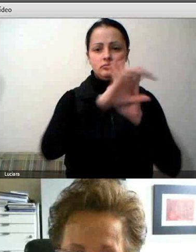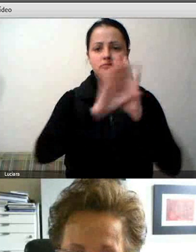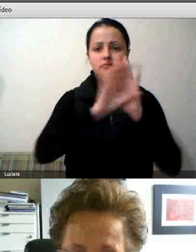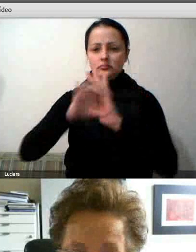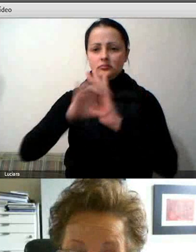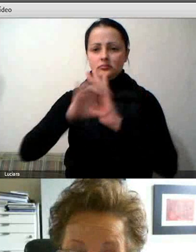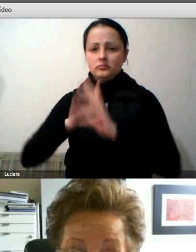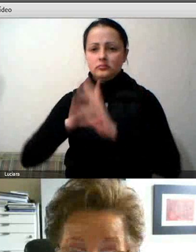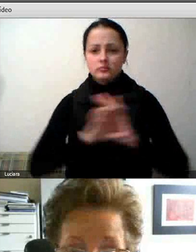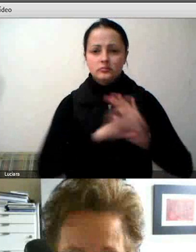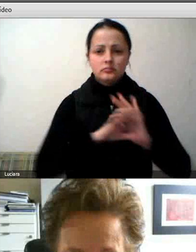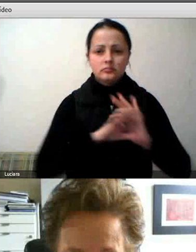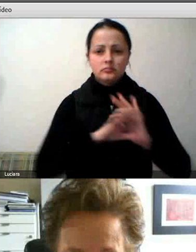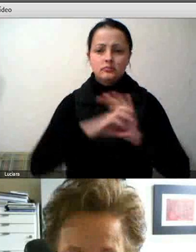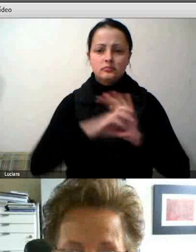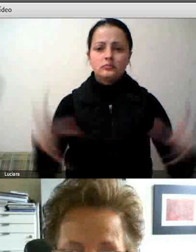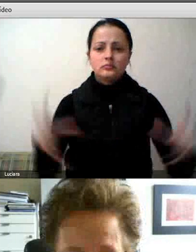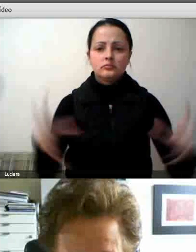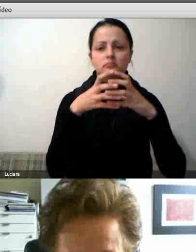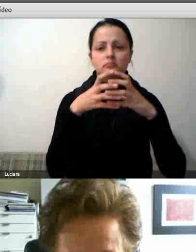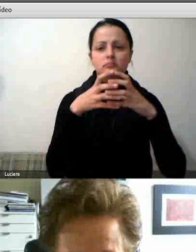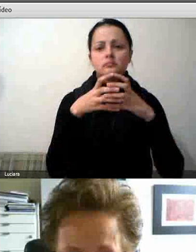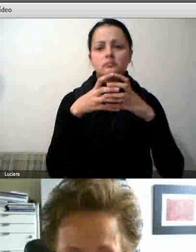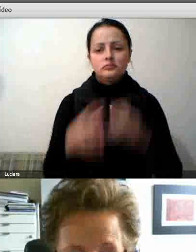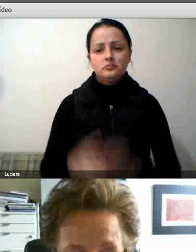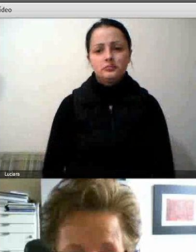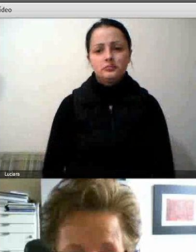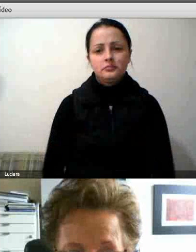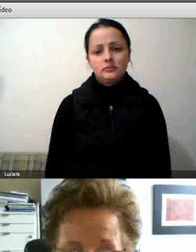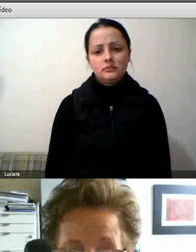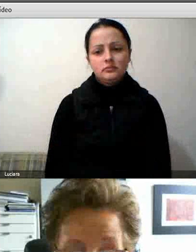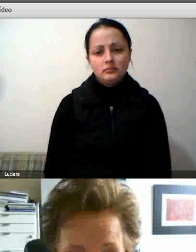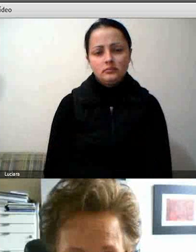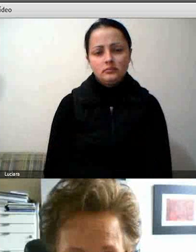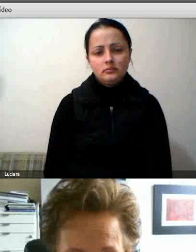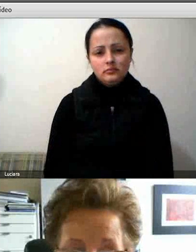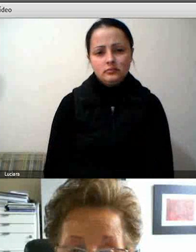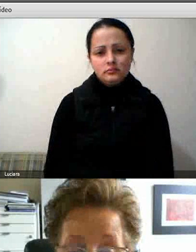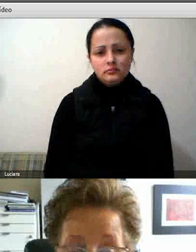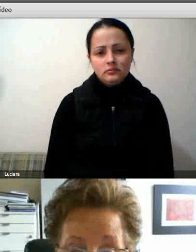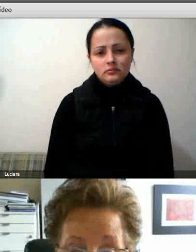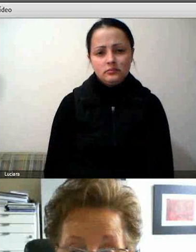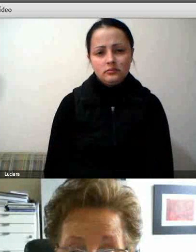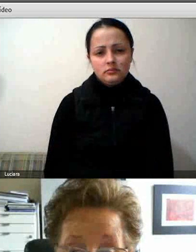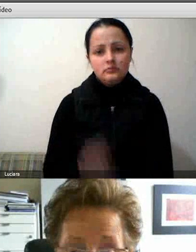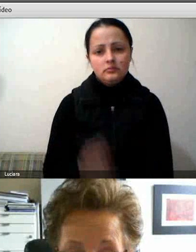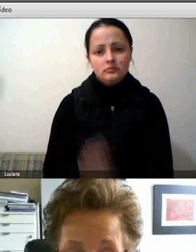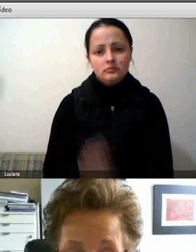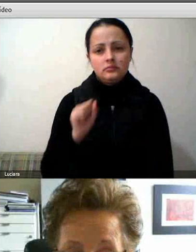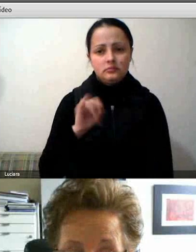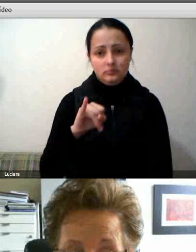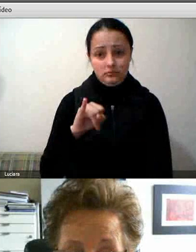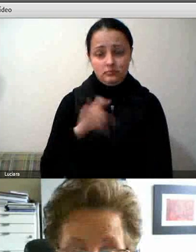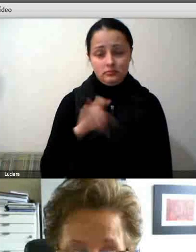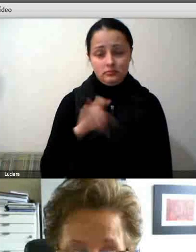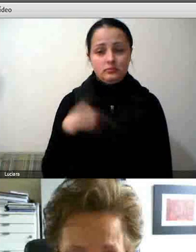que a gente frisa sistemas? Porque um conceito não é uma definição, não é uma palavra. O conceito é um sistema